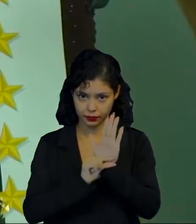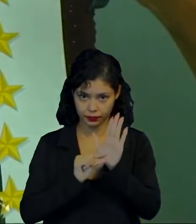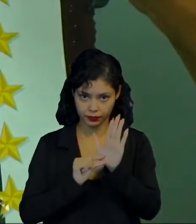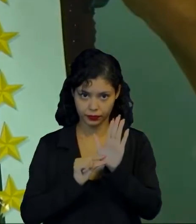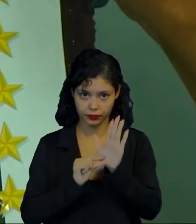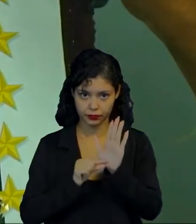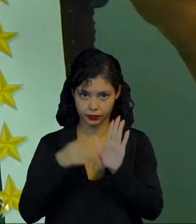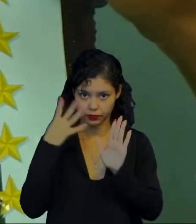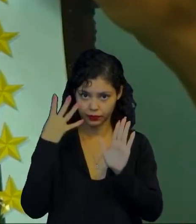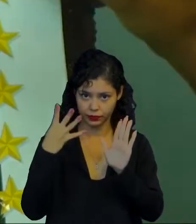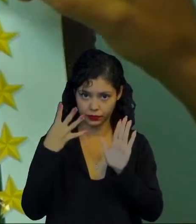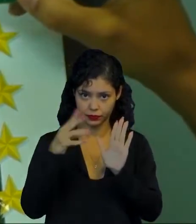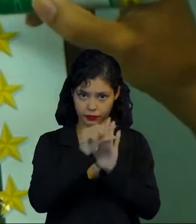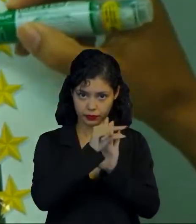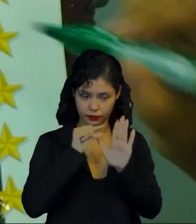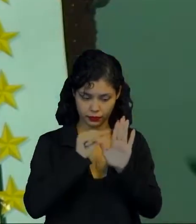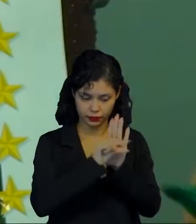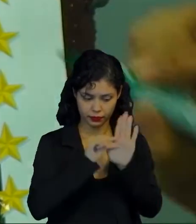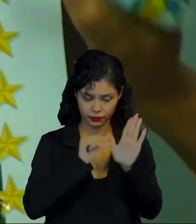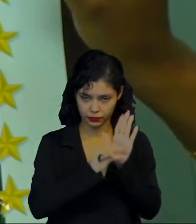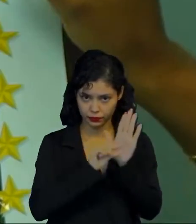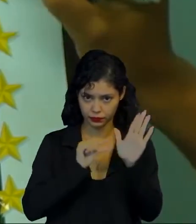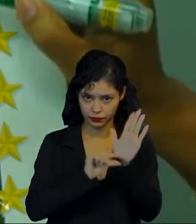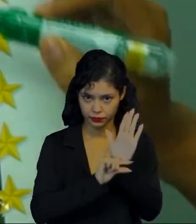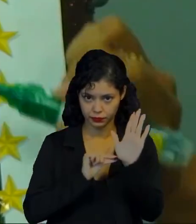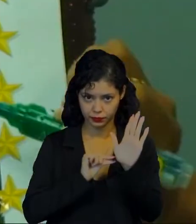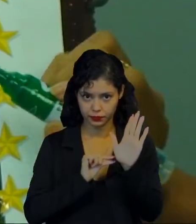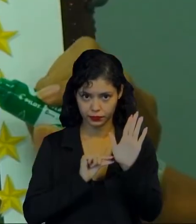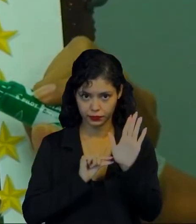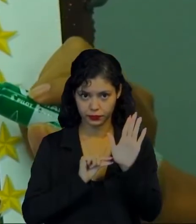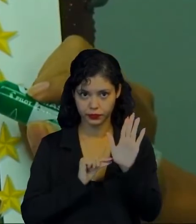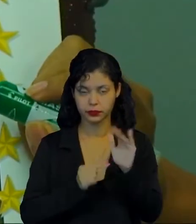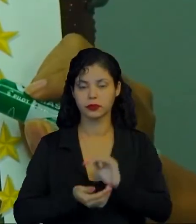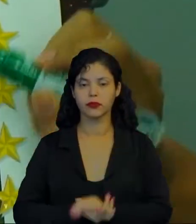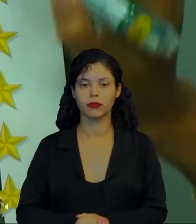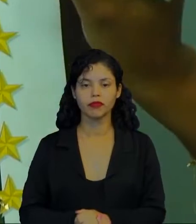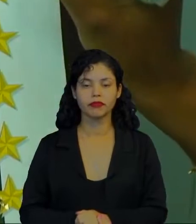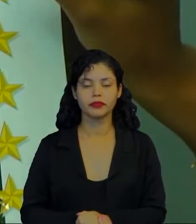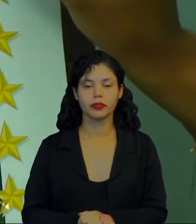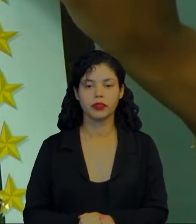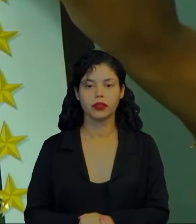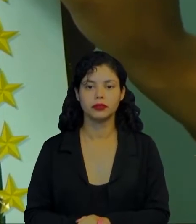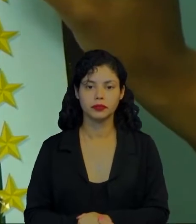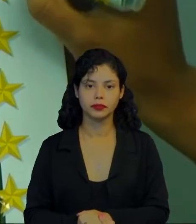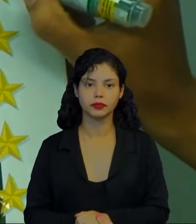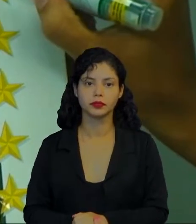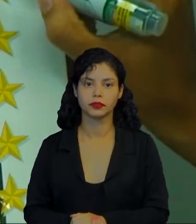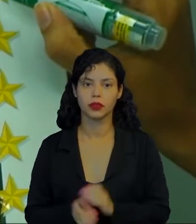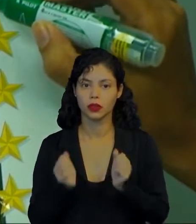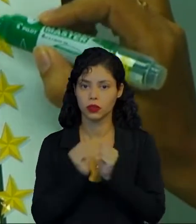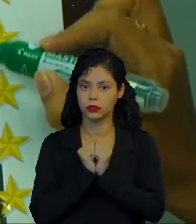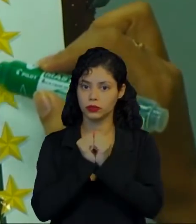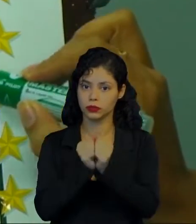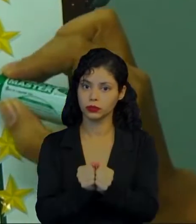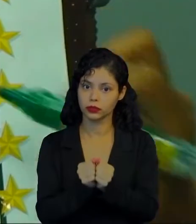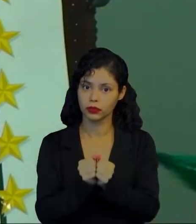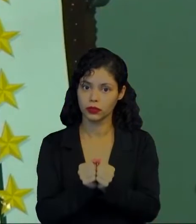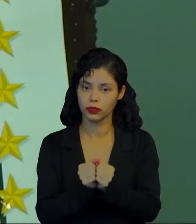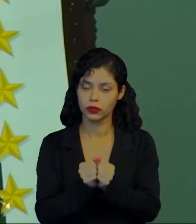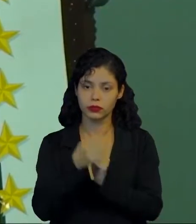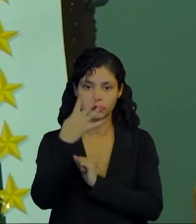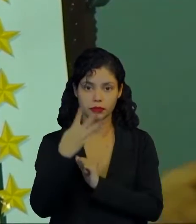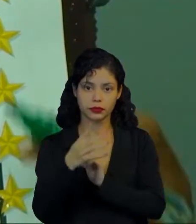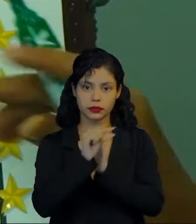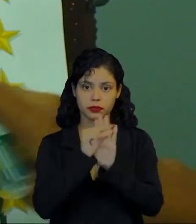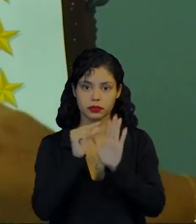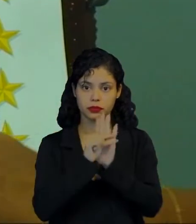Nós temos 4 versos nessa primeira parte do nosso texto. E nós formamos com esses